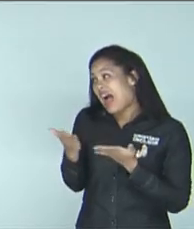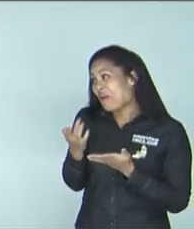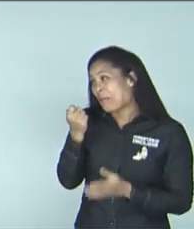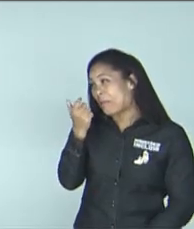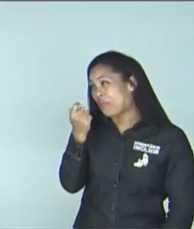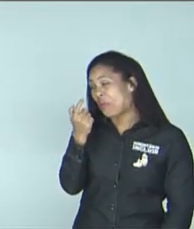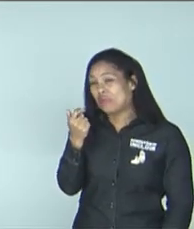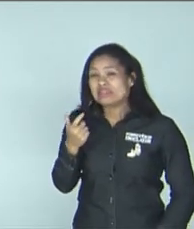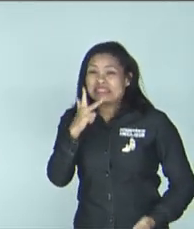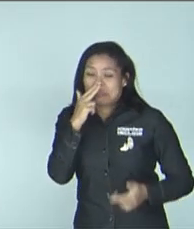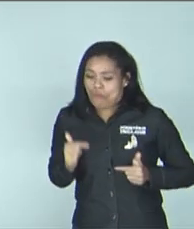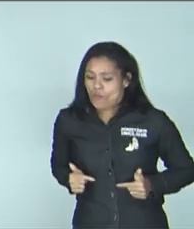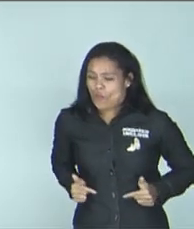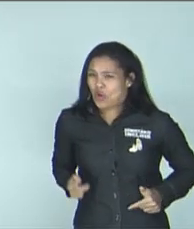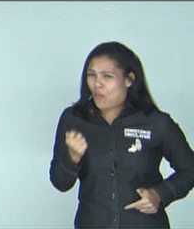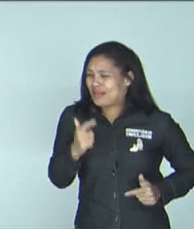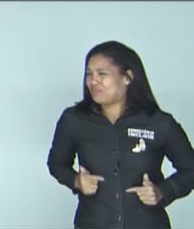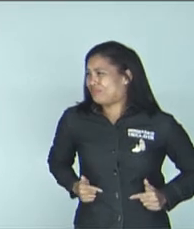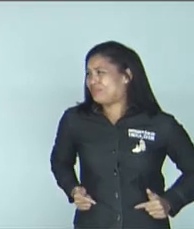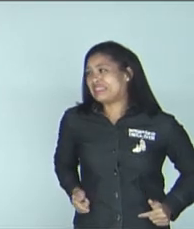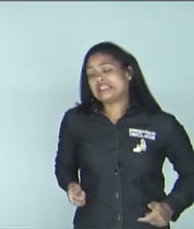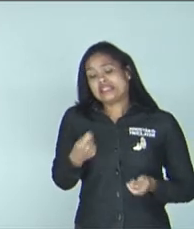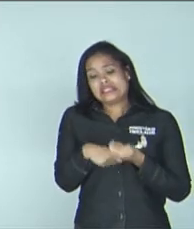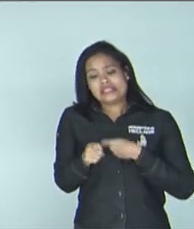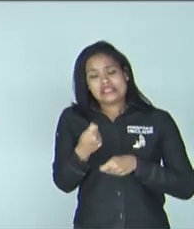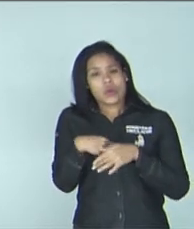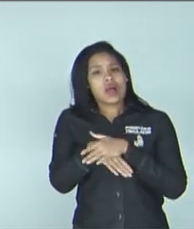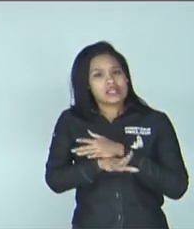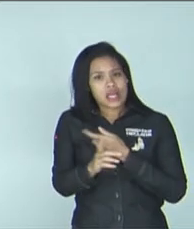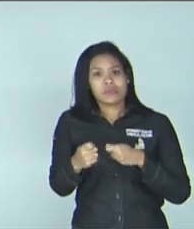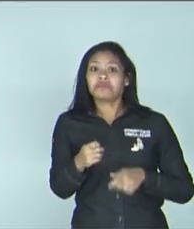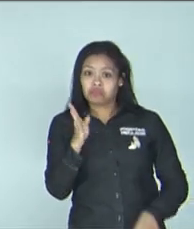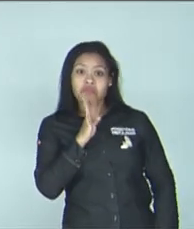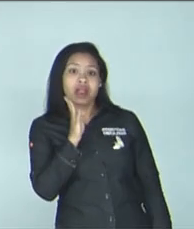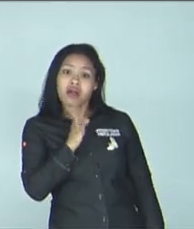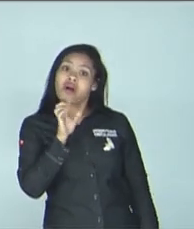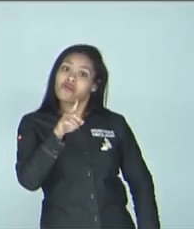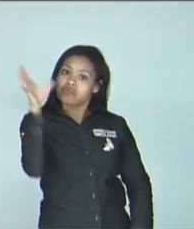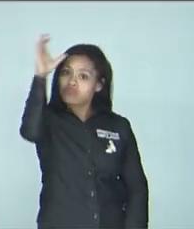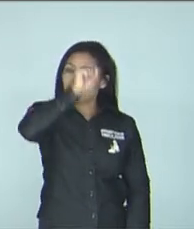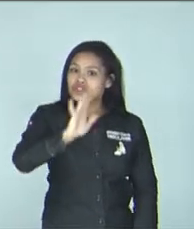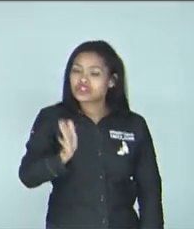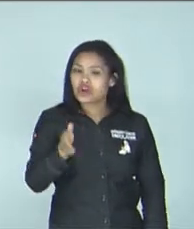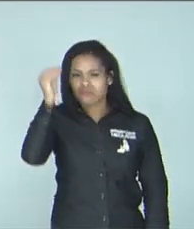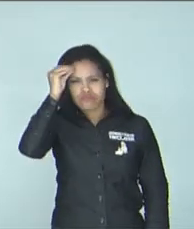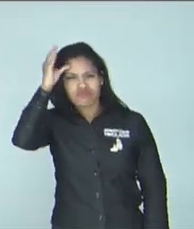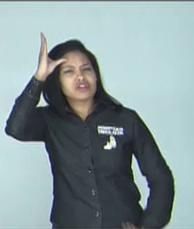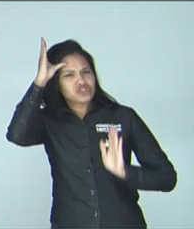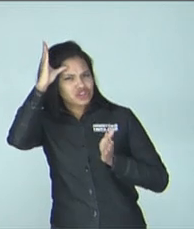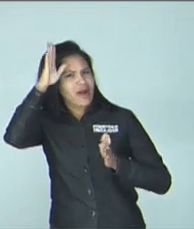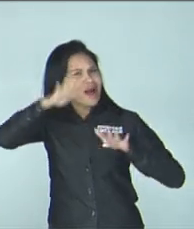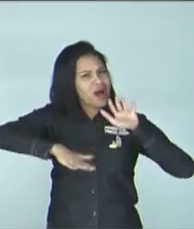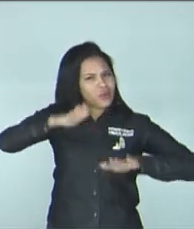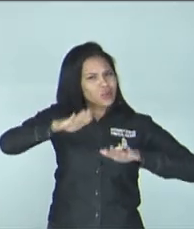apertado é legal alguns aprendizados você já teve mas a pergunta